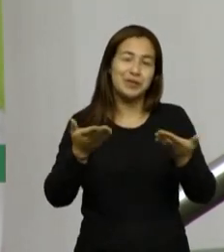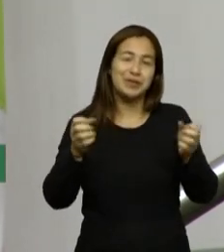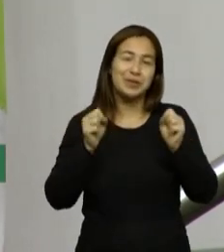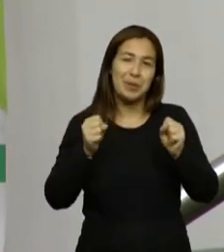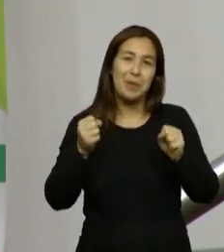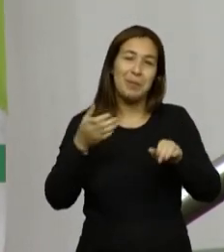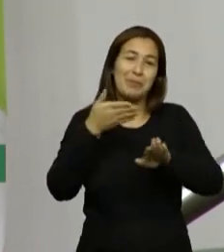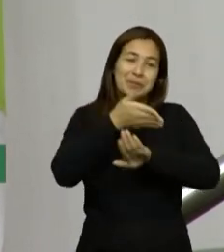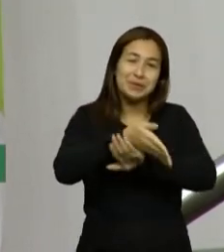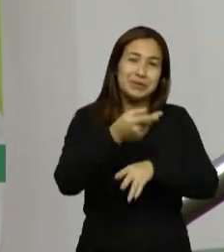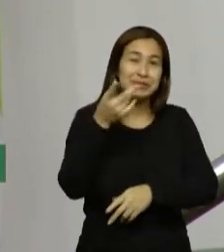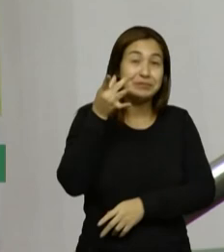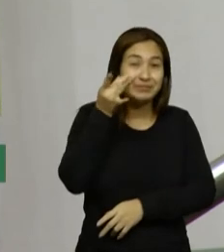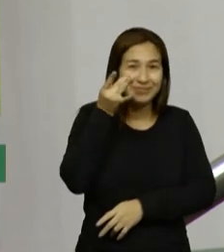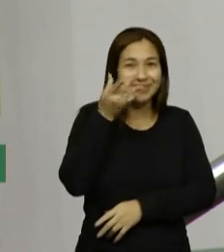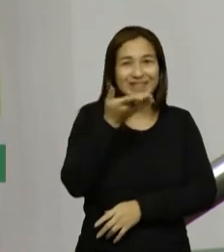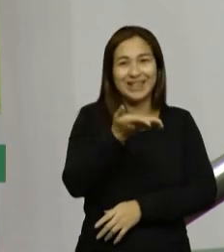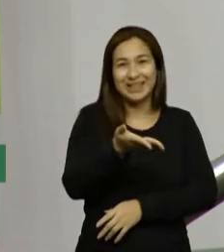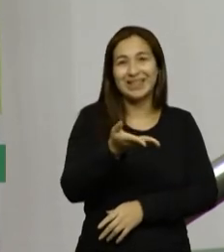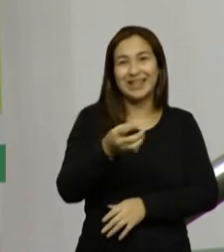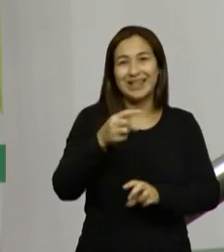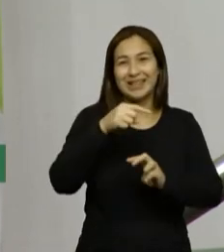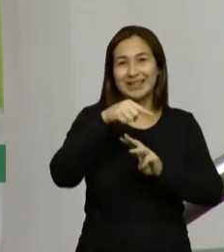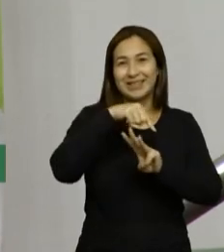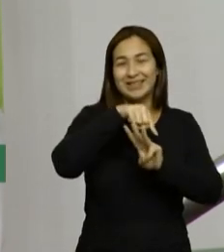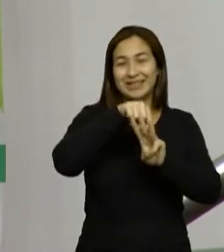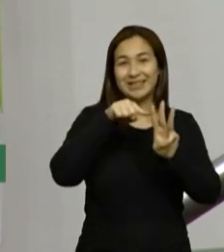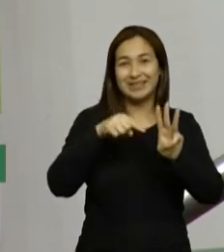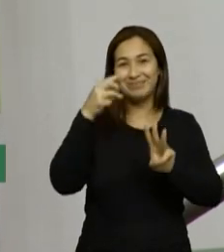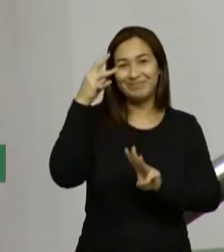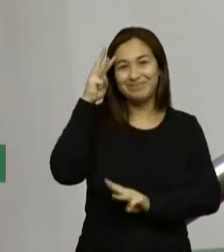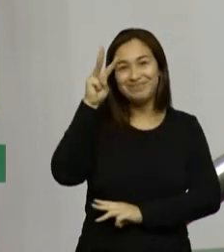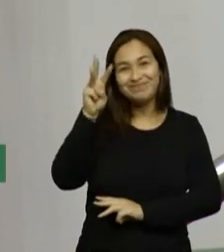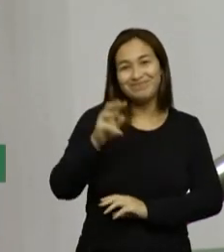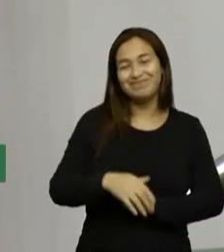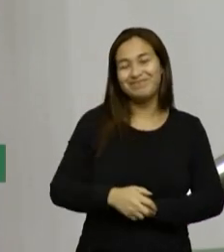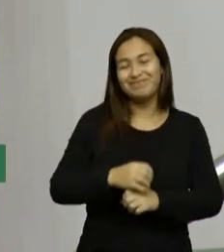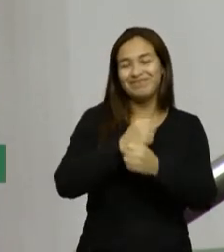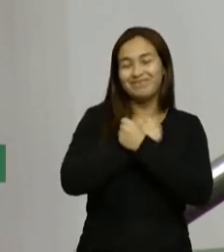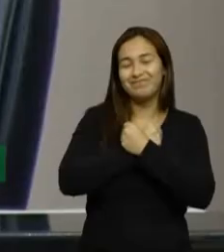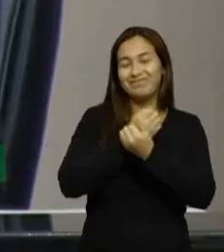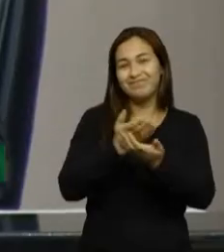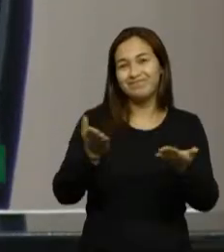participar durante esses 3 dias na nossa cidade. Obrigado mais uma vez, um grande abraço a todos.